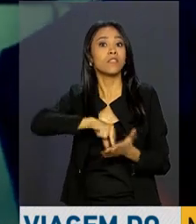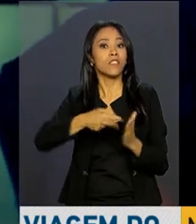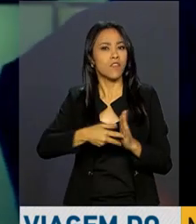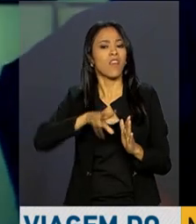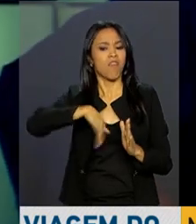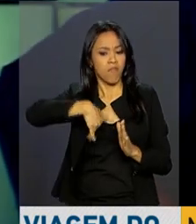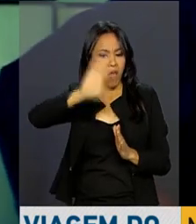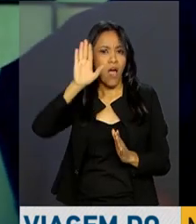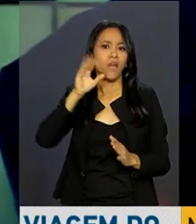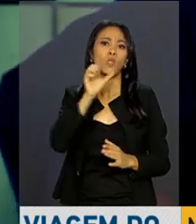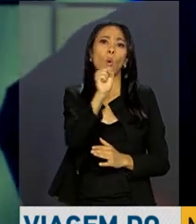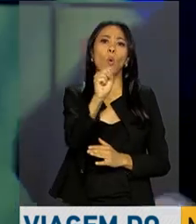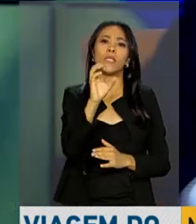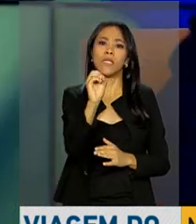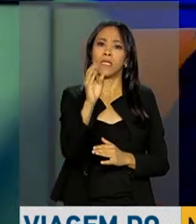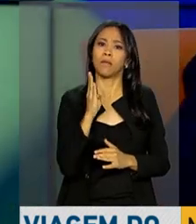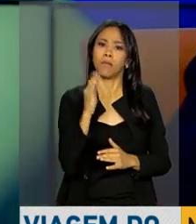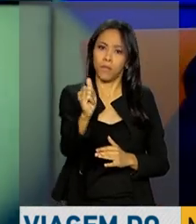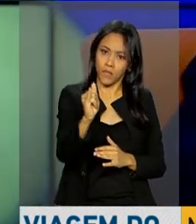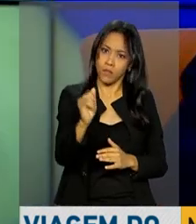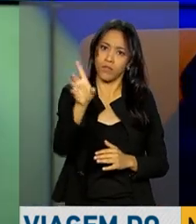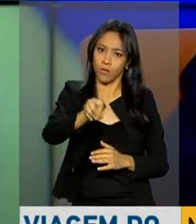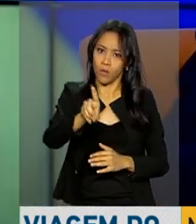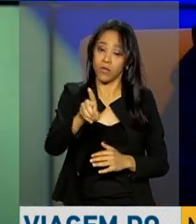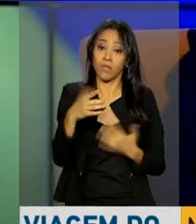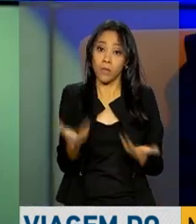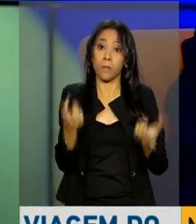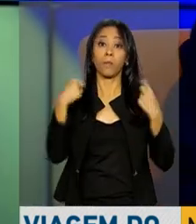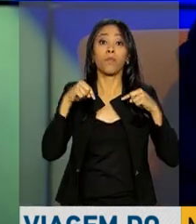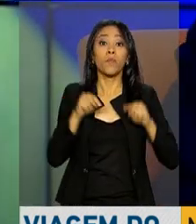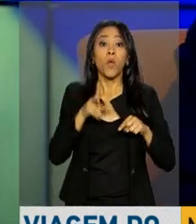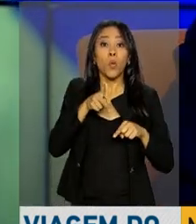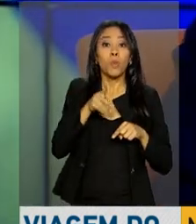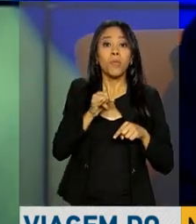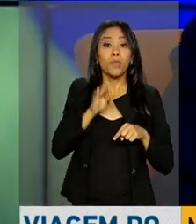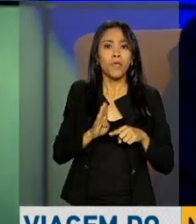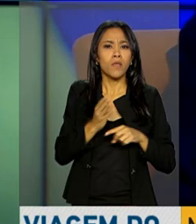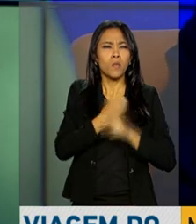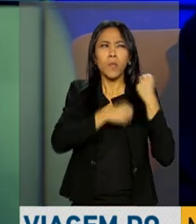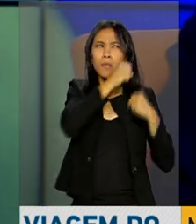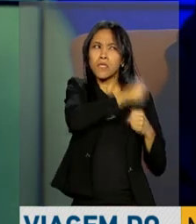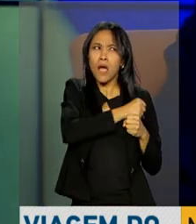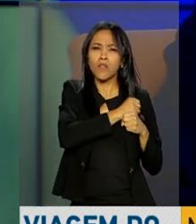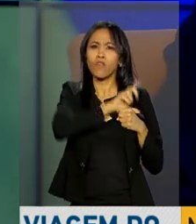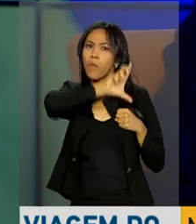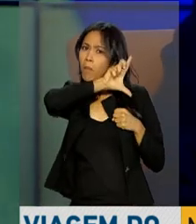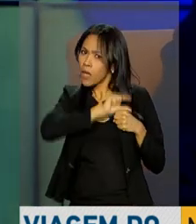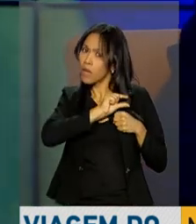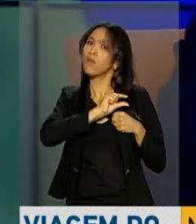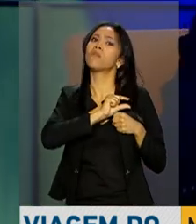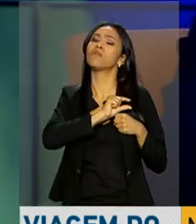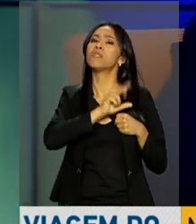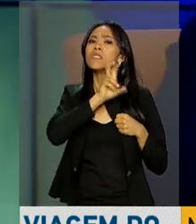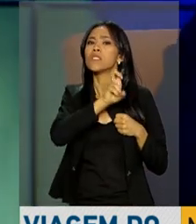de 80 bilhões de dólares. O PIB, no ano passado, foi menos